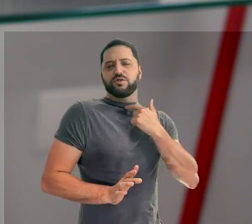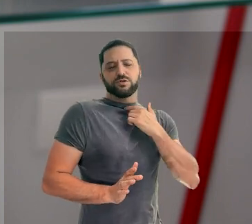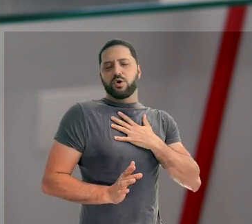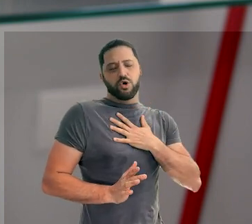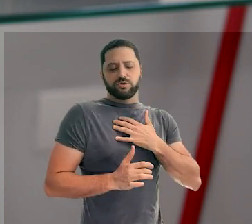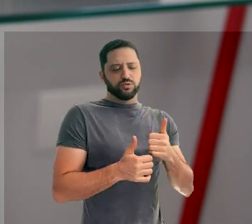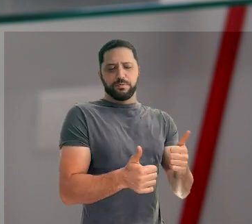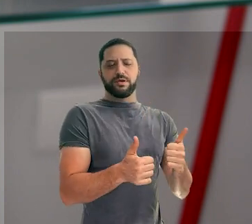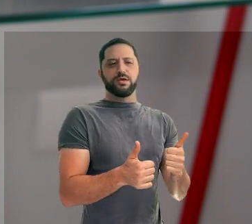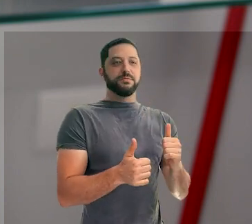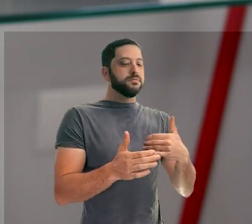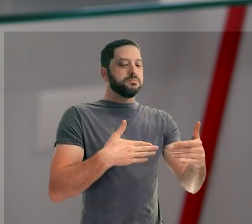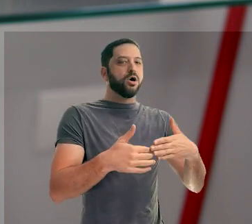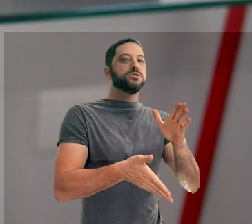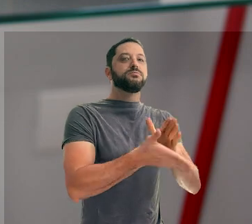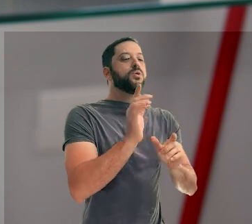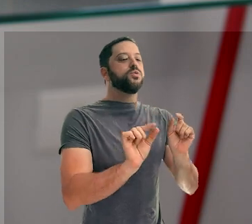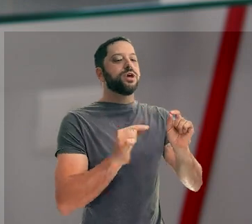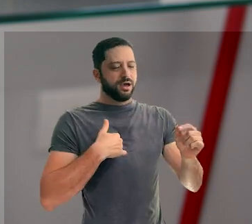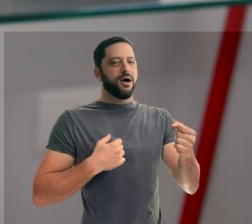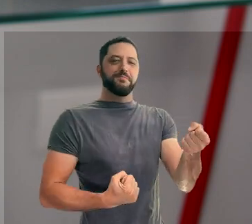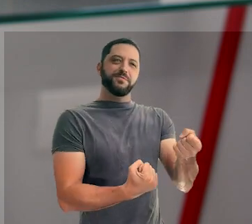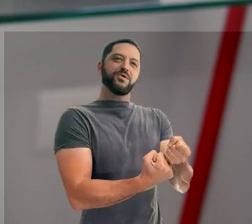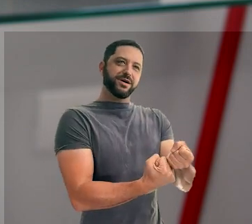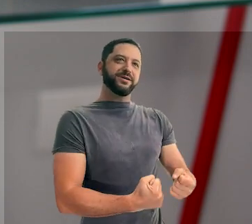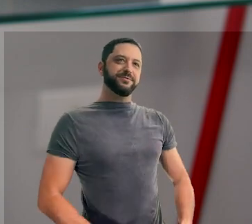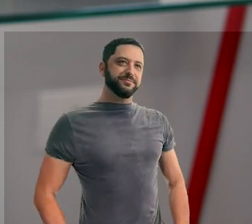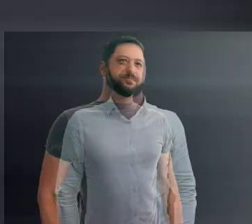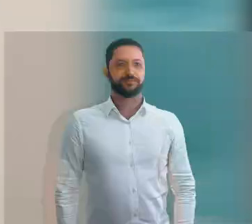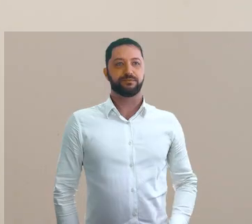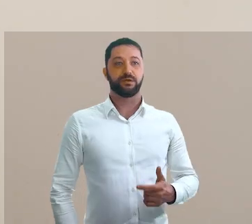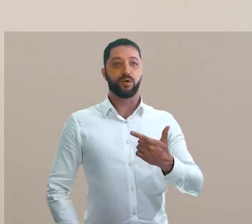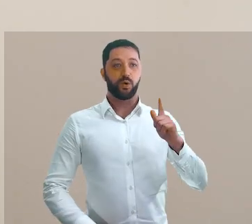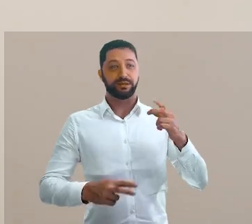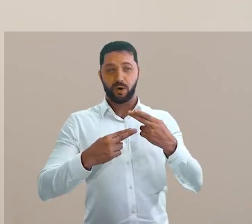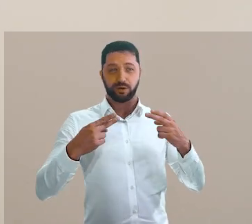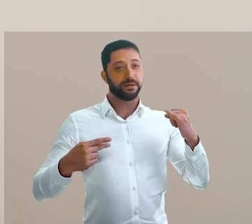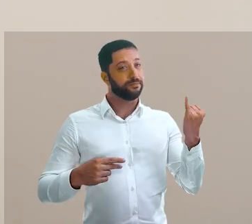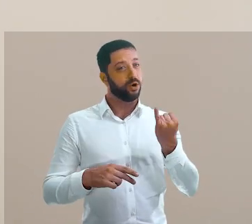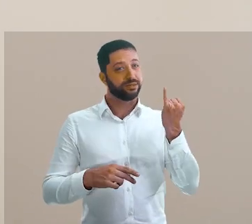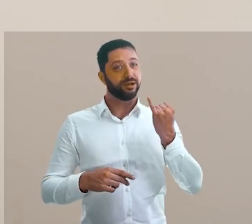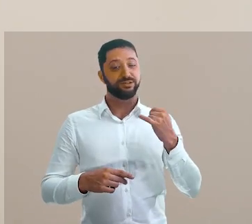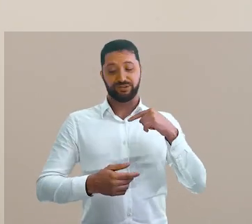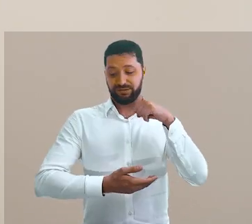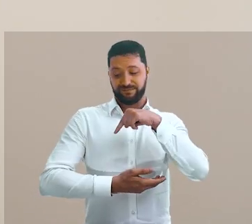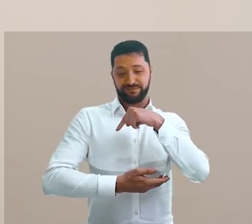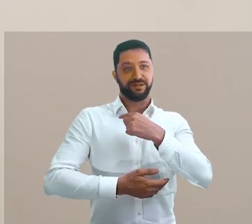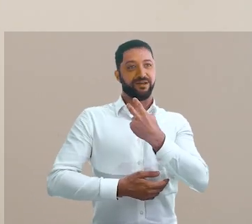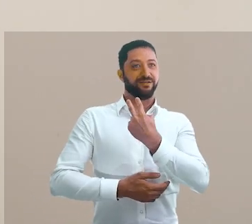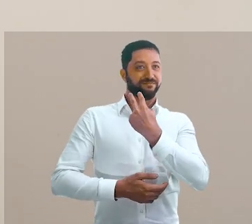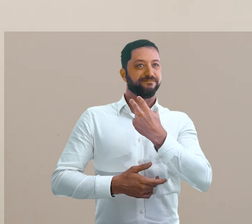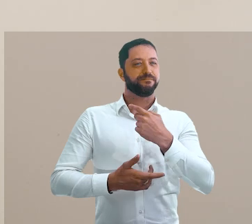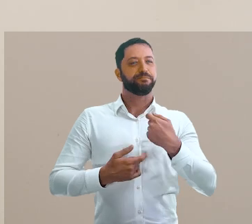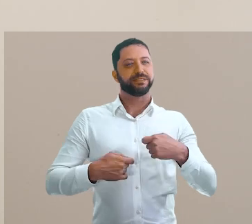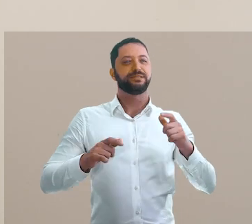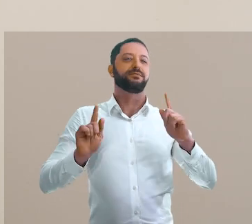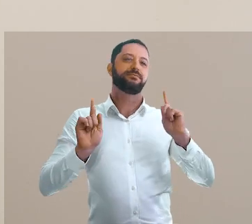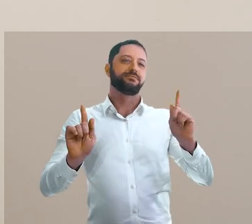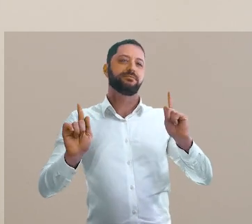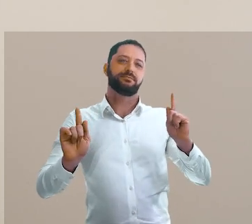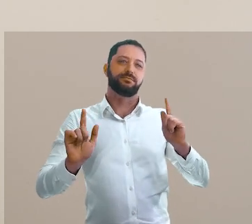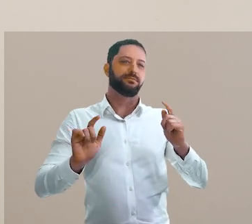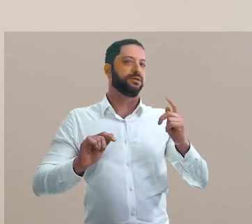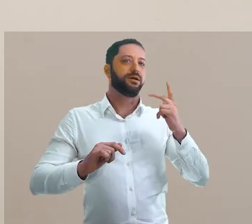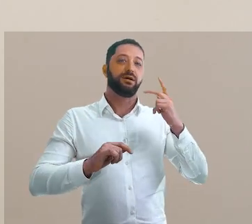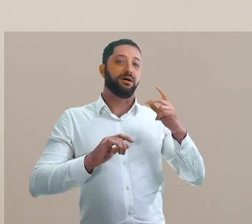dele. E independente de onde ele for, a gente vai estar apoiando, né? Outra coisa importante é o lazer. Tem que ter